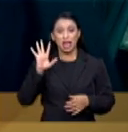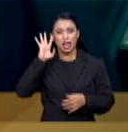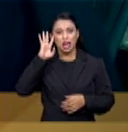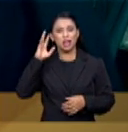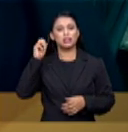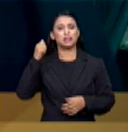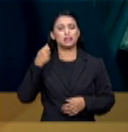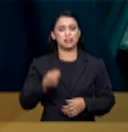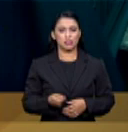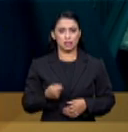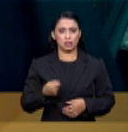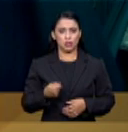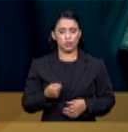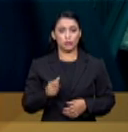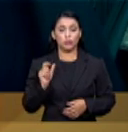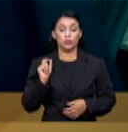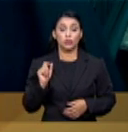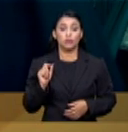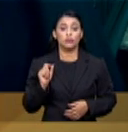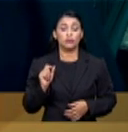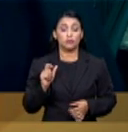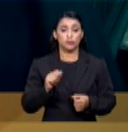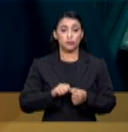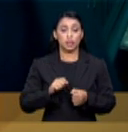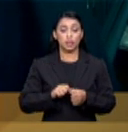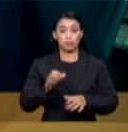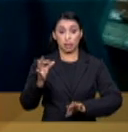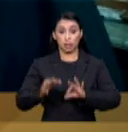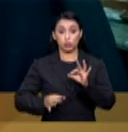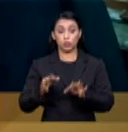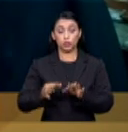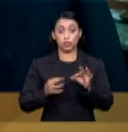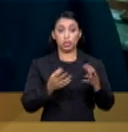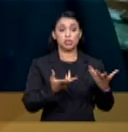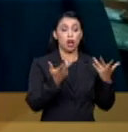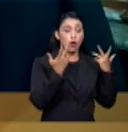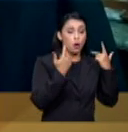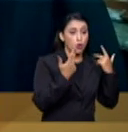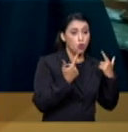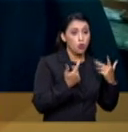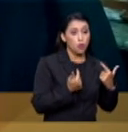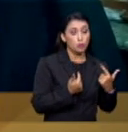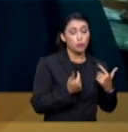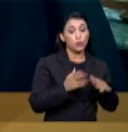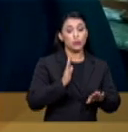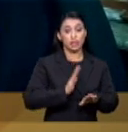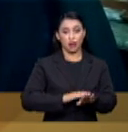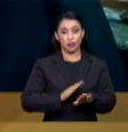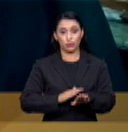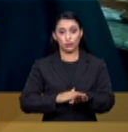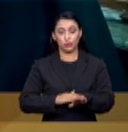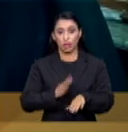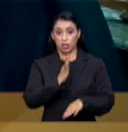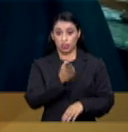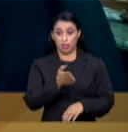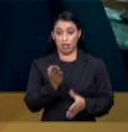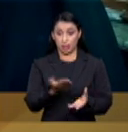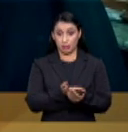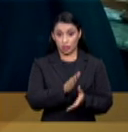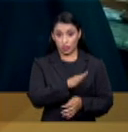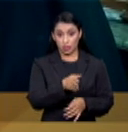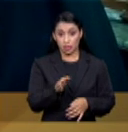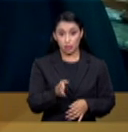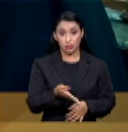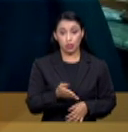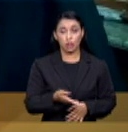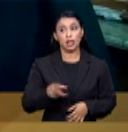rescindenda haja sido prolatada pela Justiça Comum e a autora da rescisória